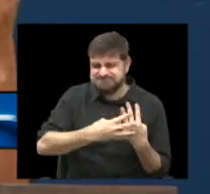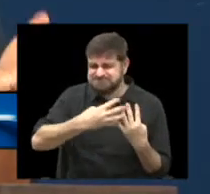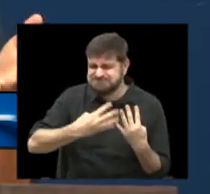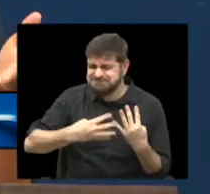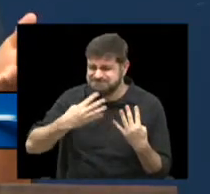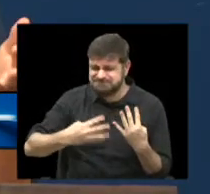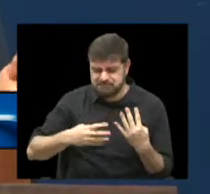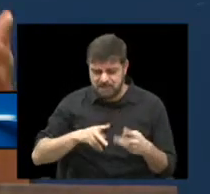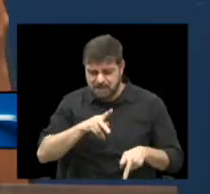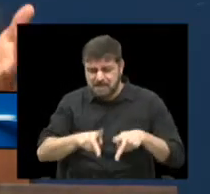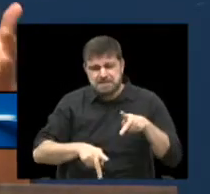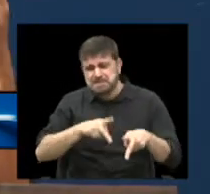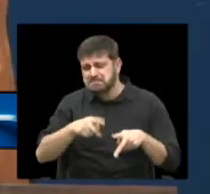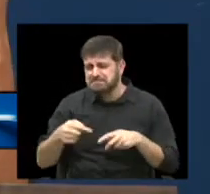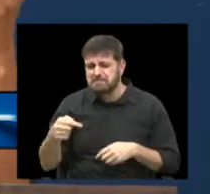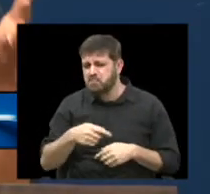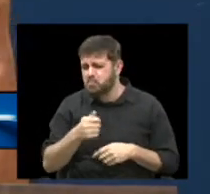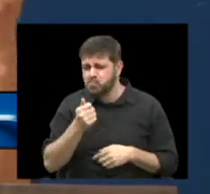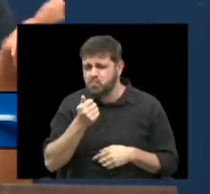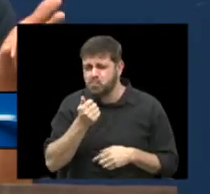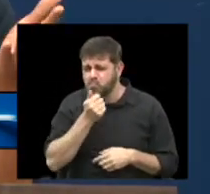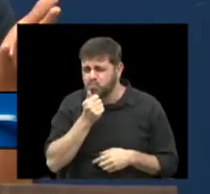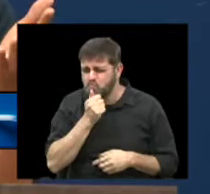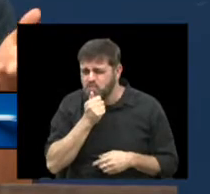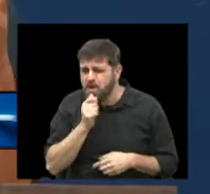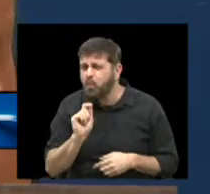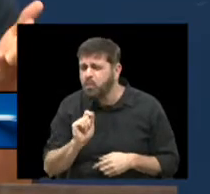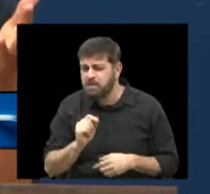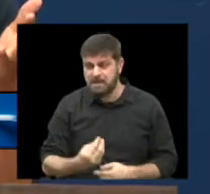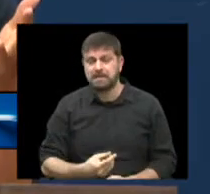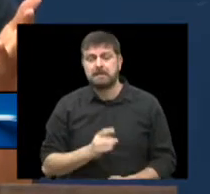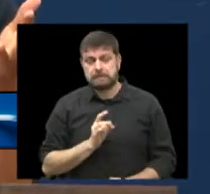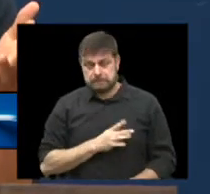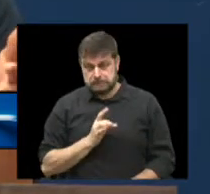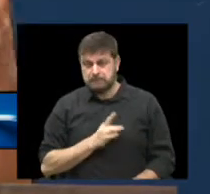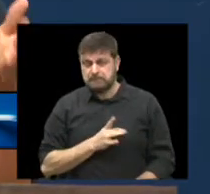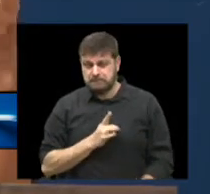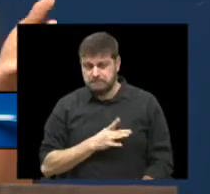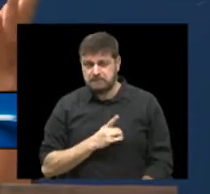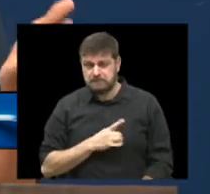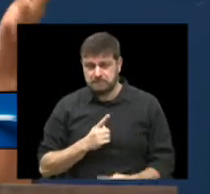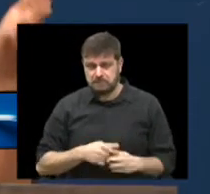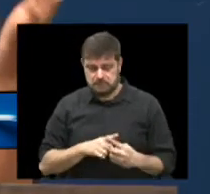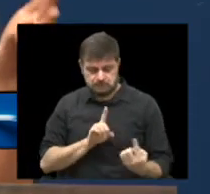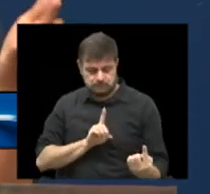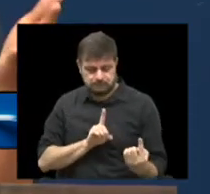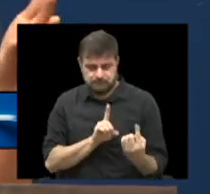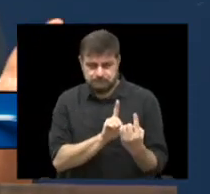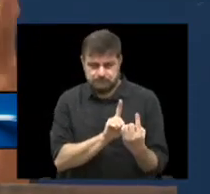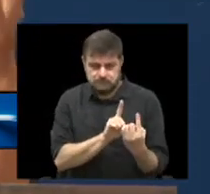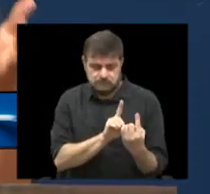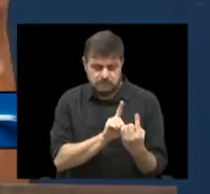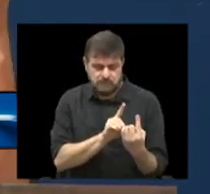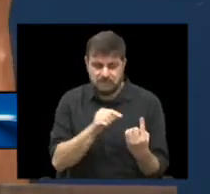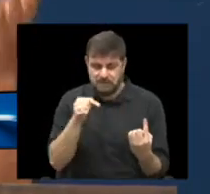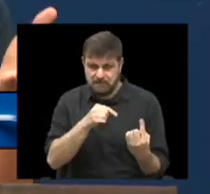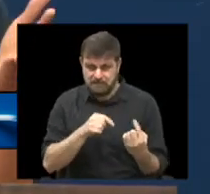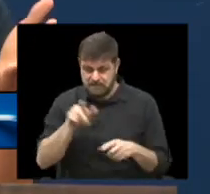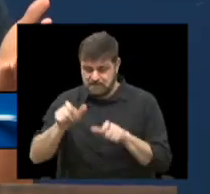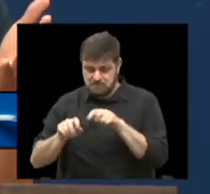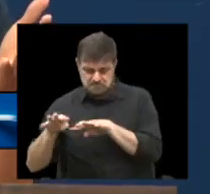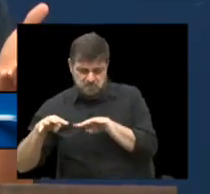população LGBT ainda tem muito medo porque o ato de amor dessas pessoas ainda é alvo